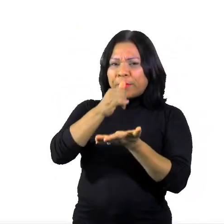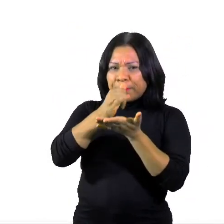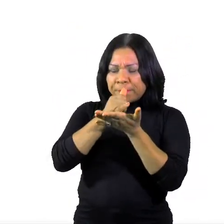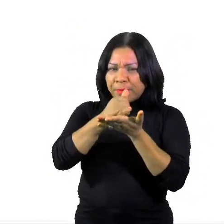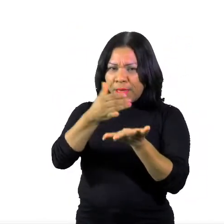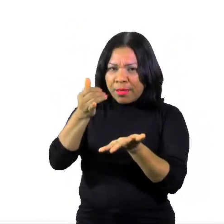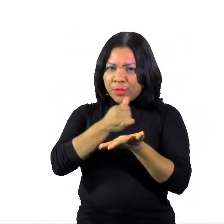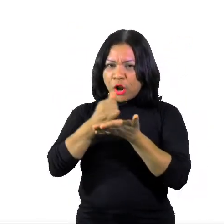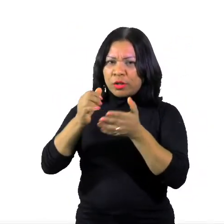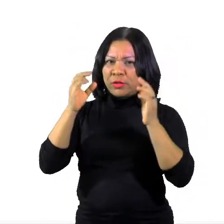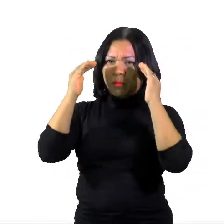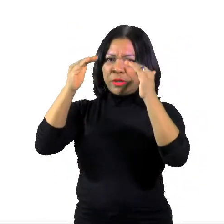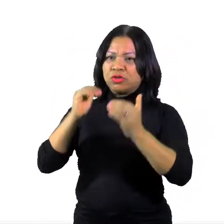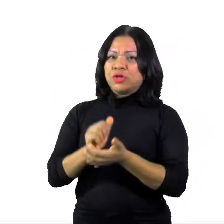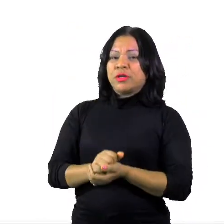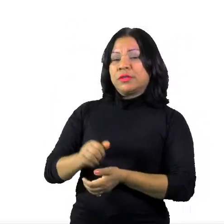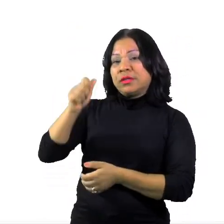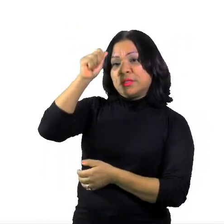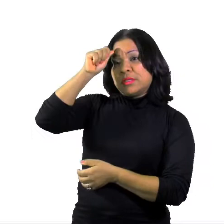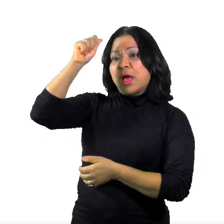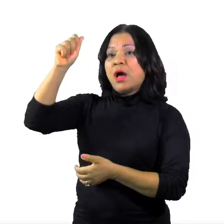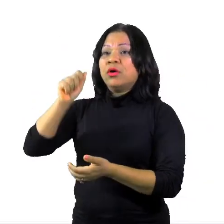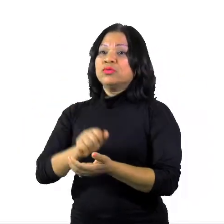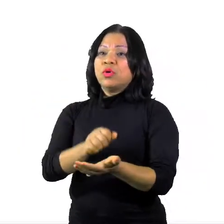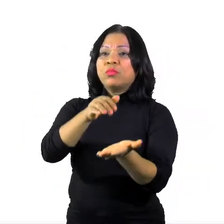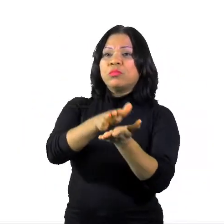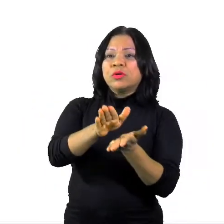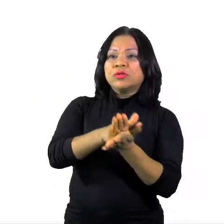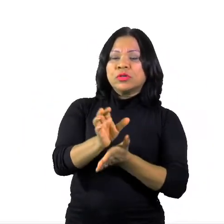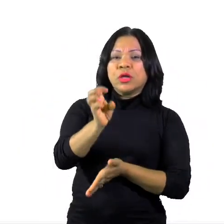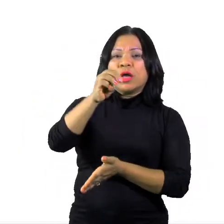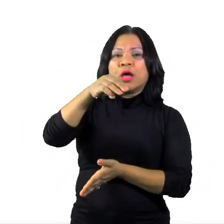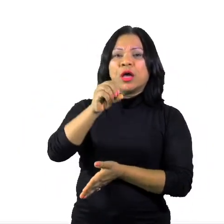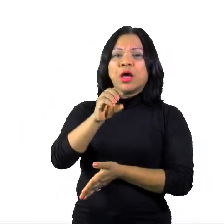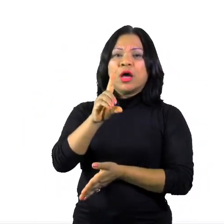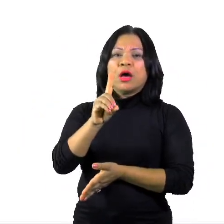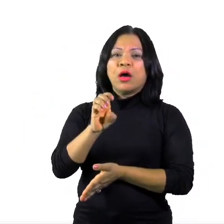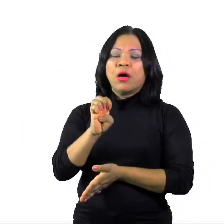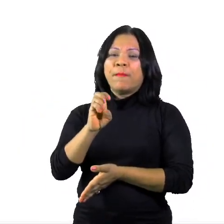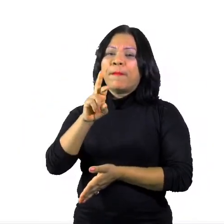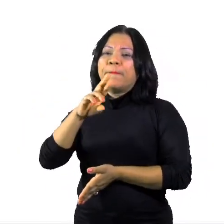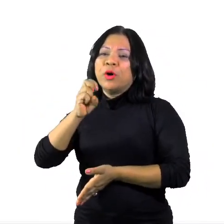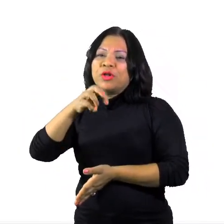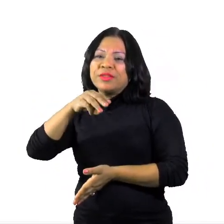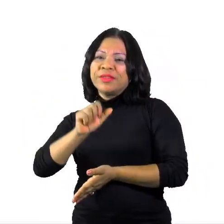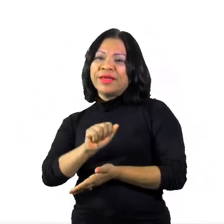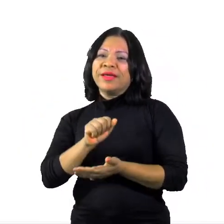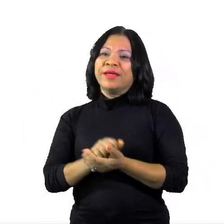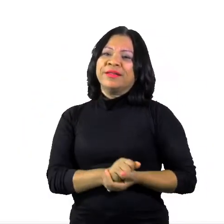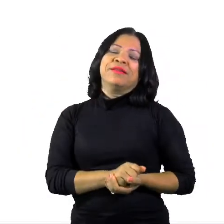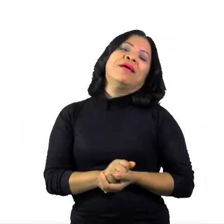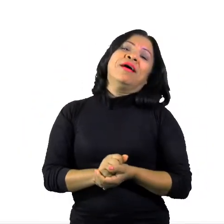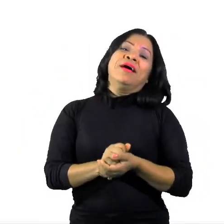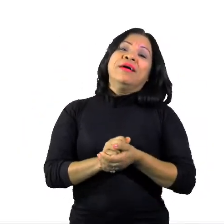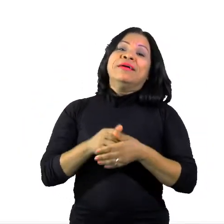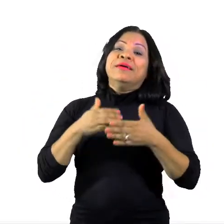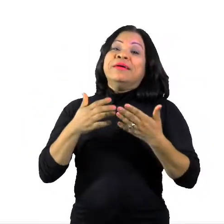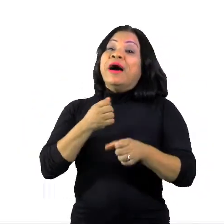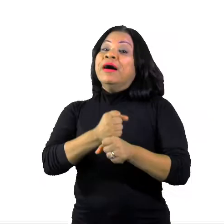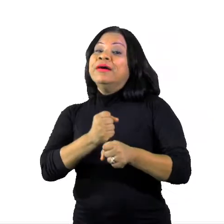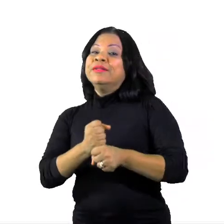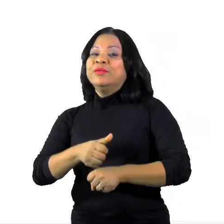Pedro Bandeira. Editora, Moderna. Ano, 1984. Páginas,